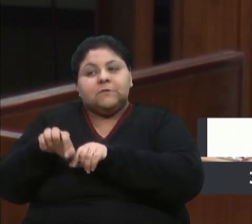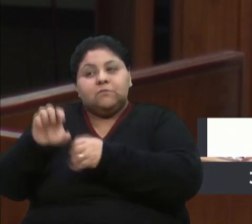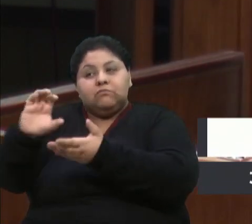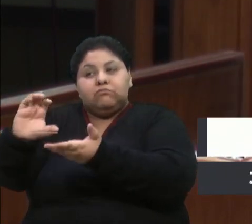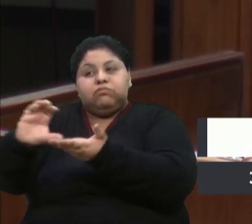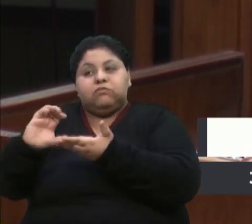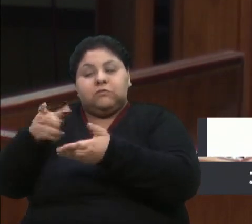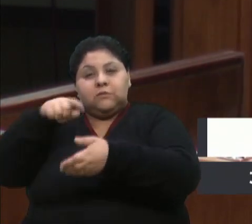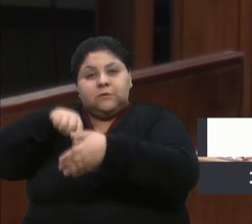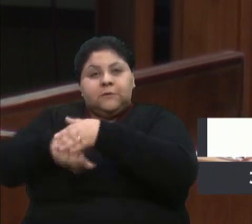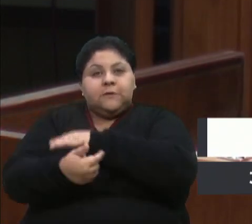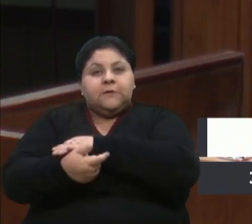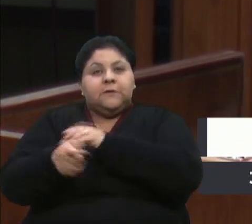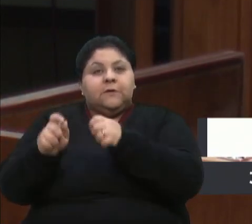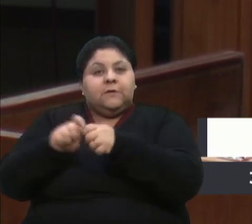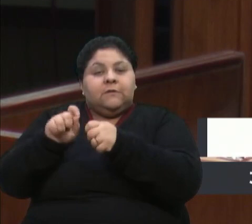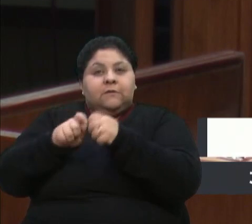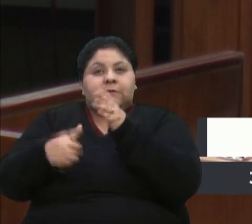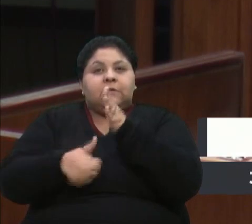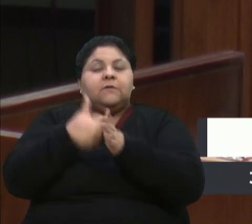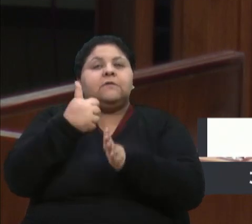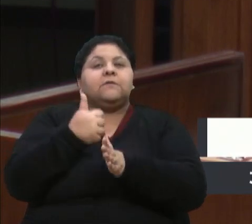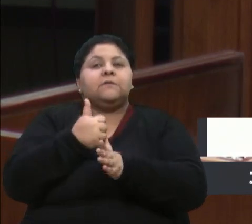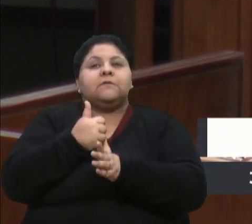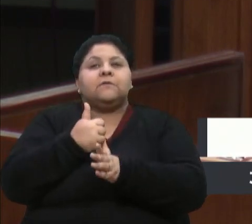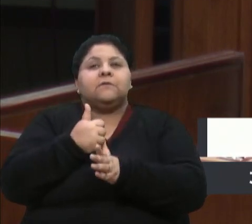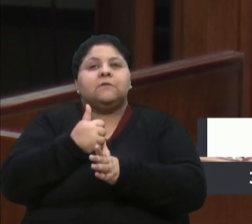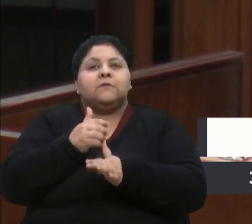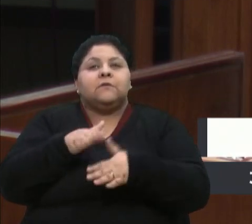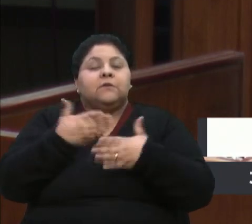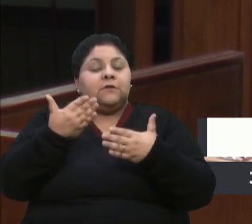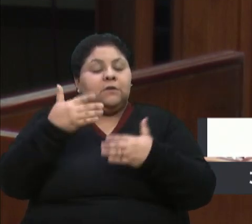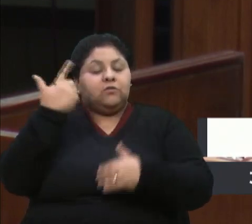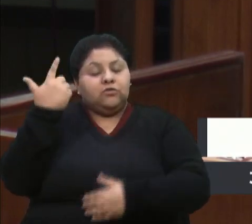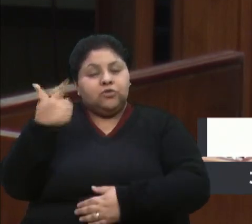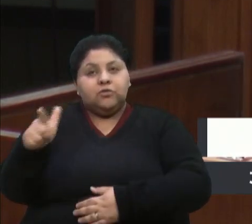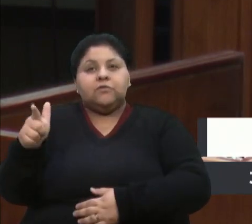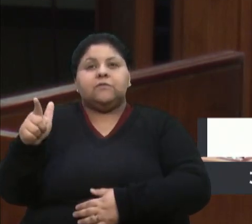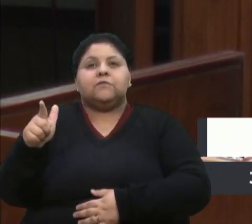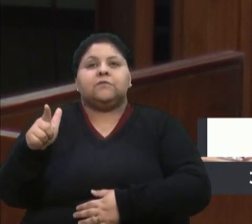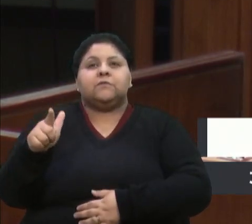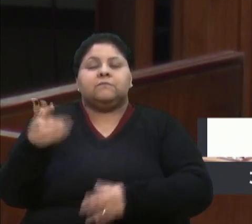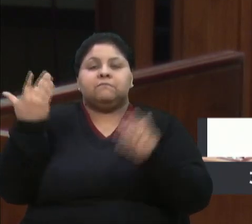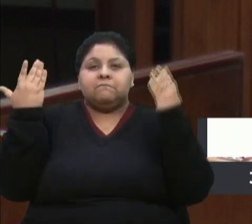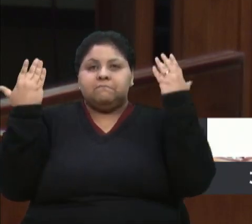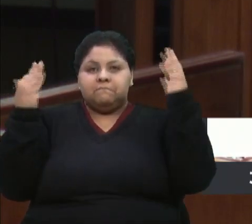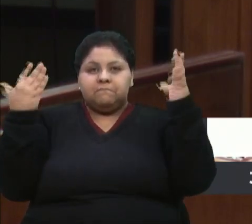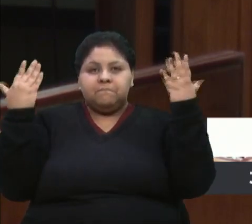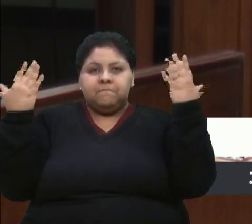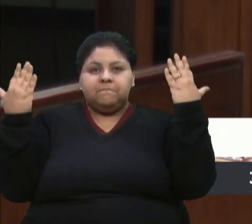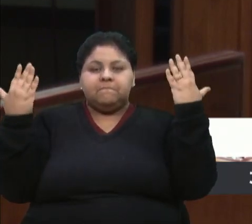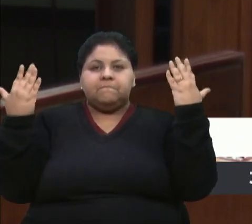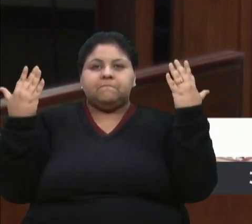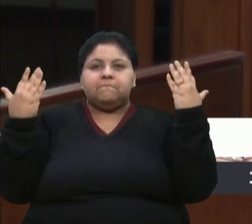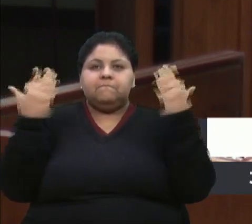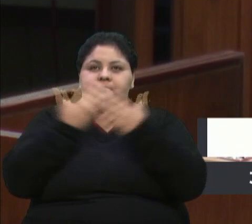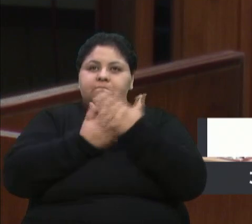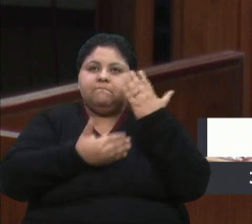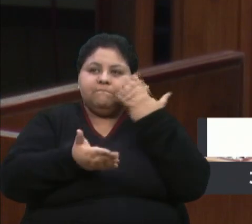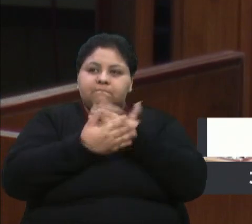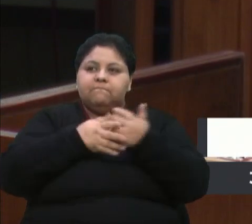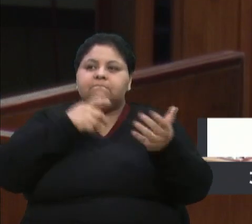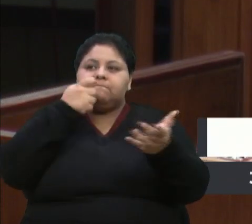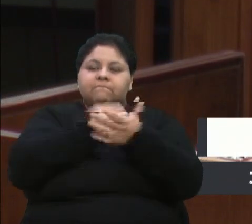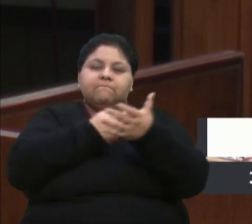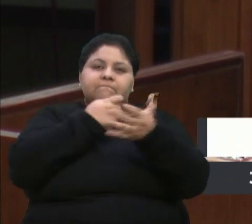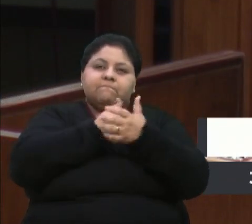para executar essas melhorias. Então, mais uma vez, parabéns a todos que lutaram por essa